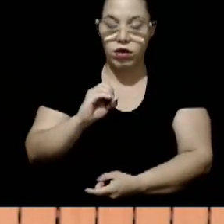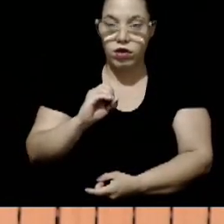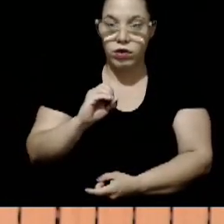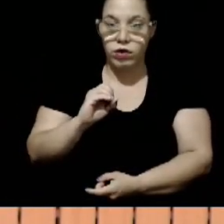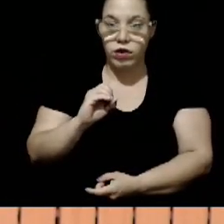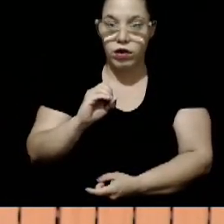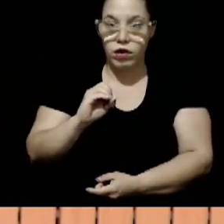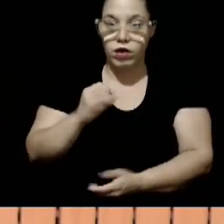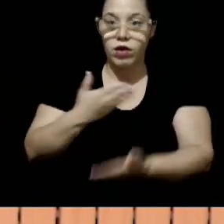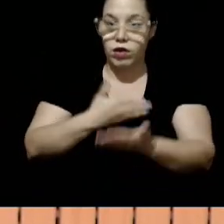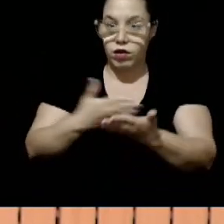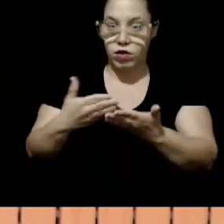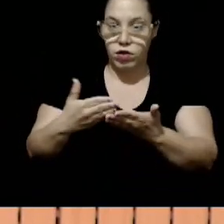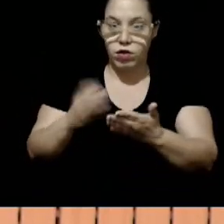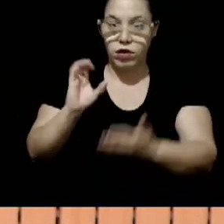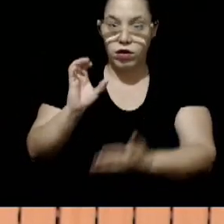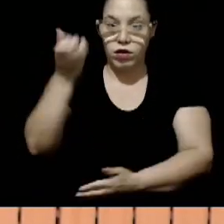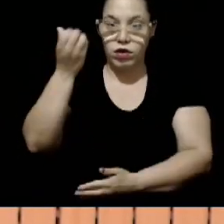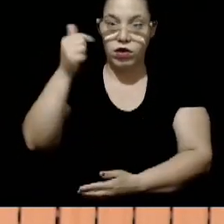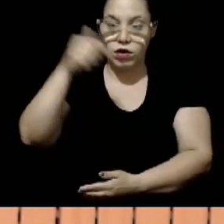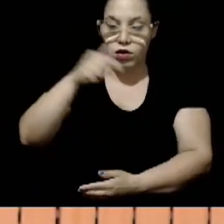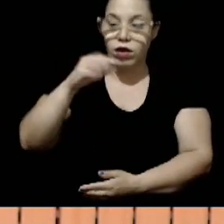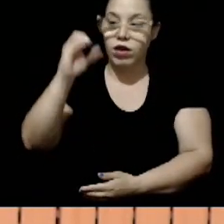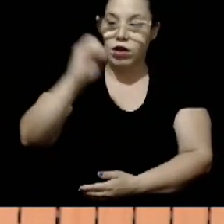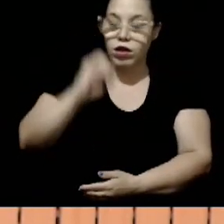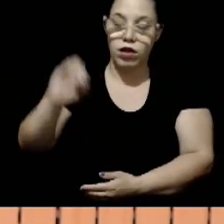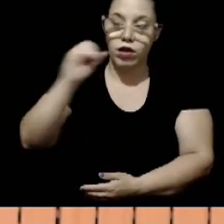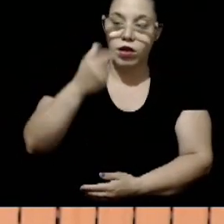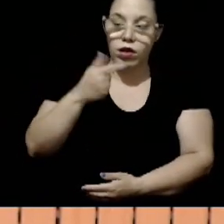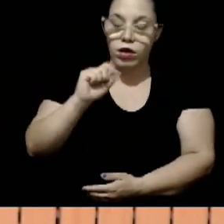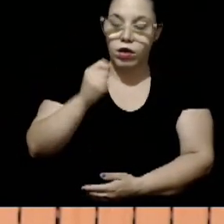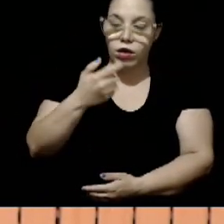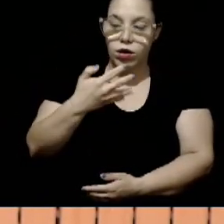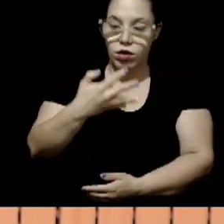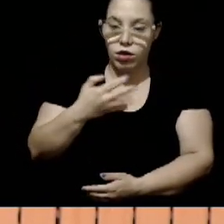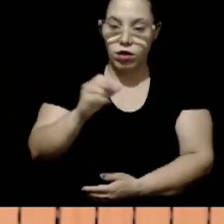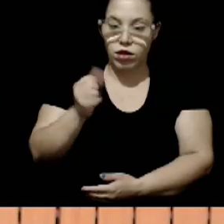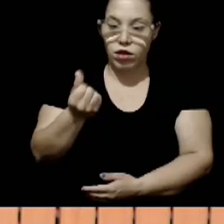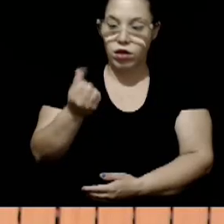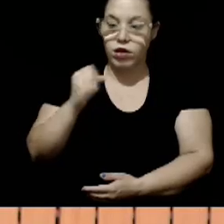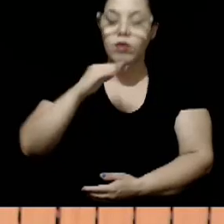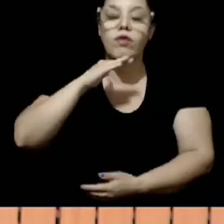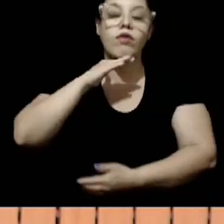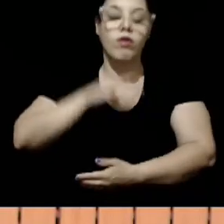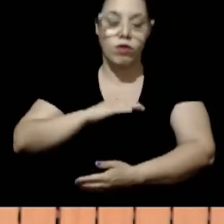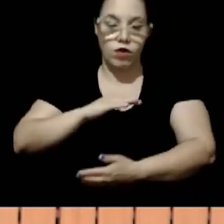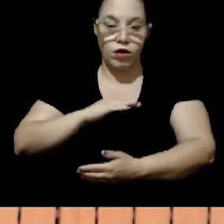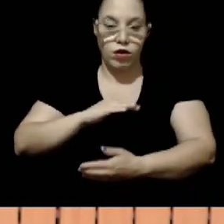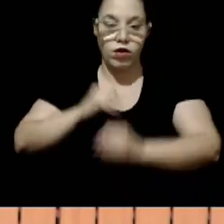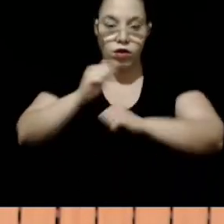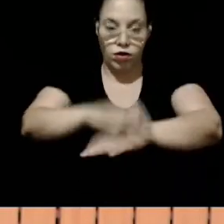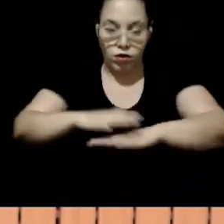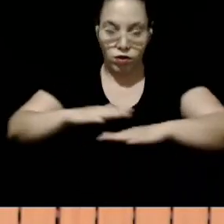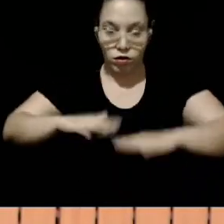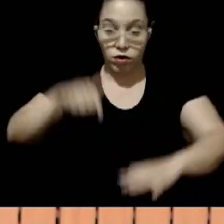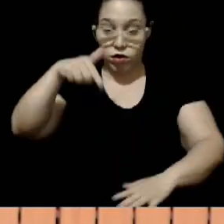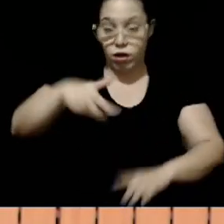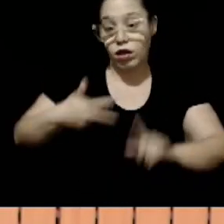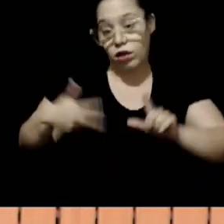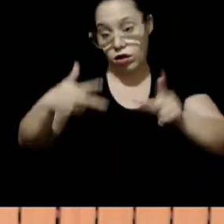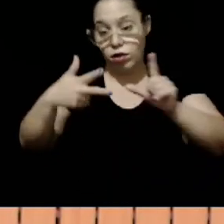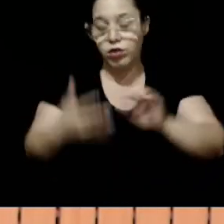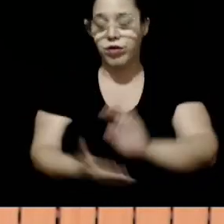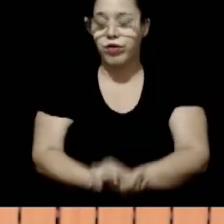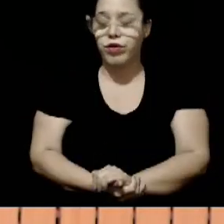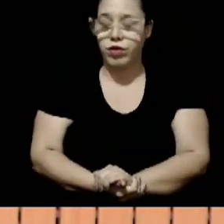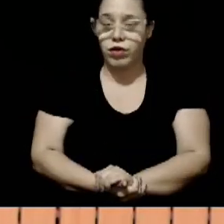realizada no dia 7 de outubro de 2024 18 horas no plenário desse legislativo fica